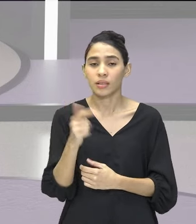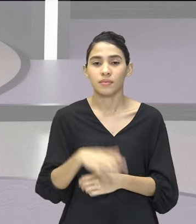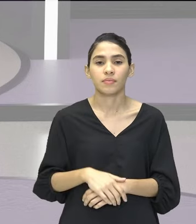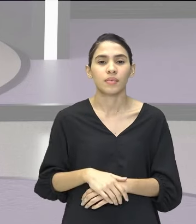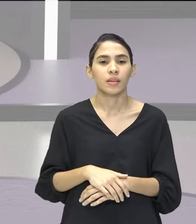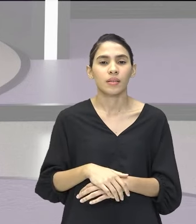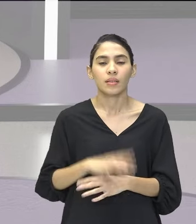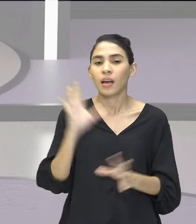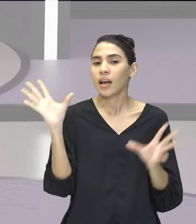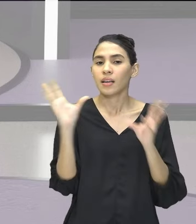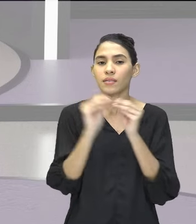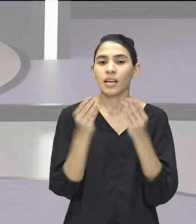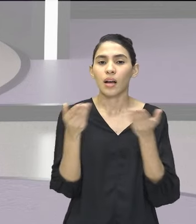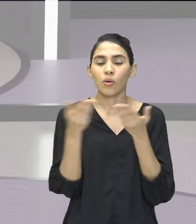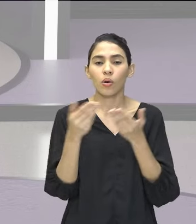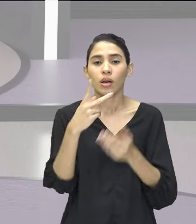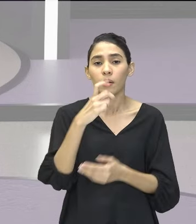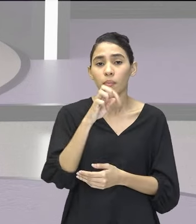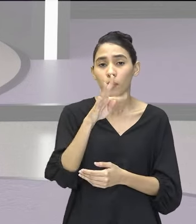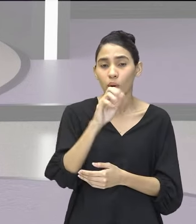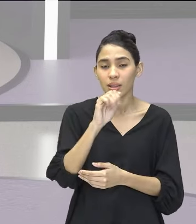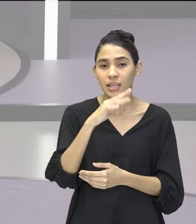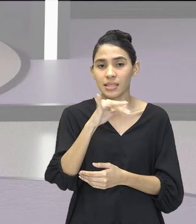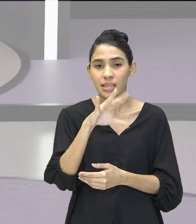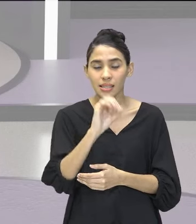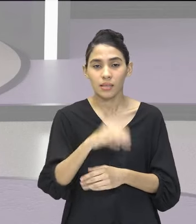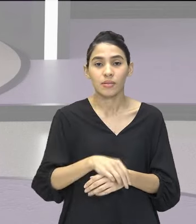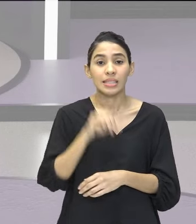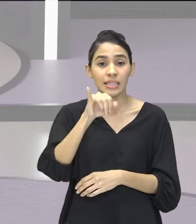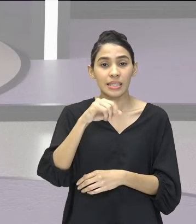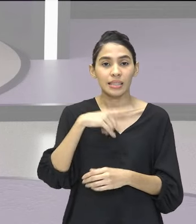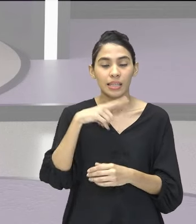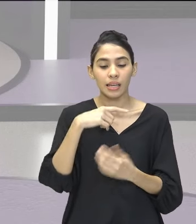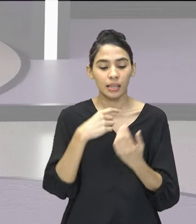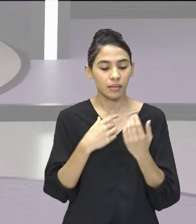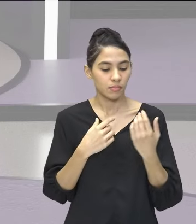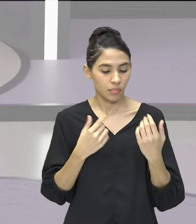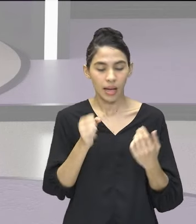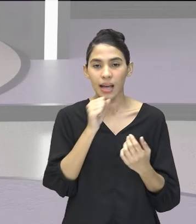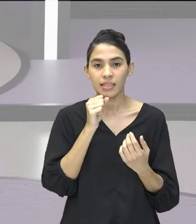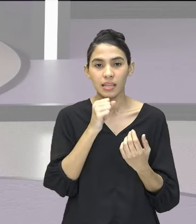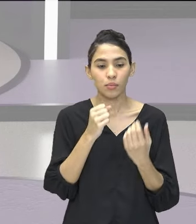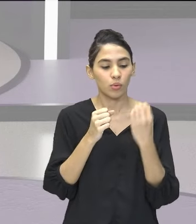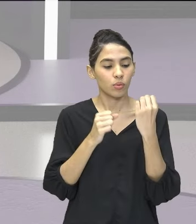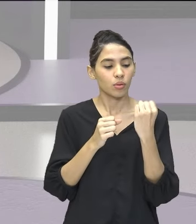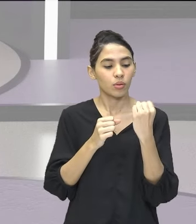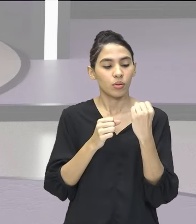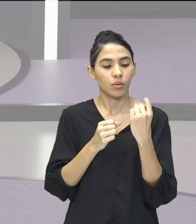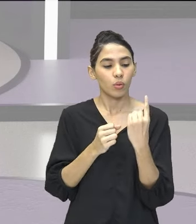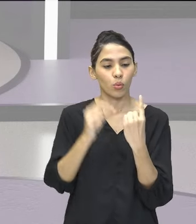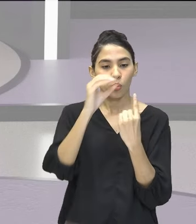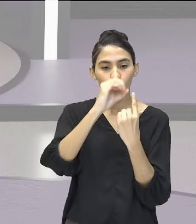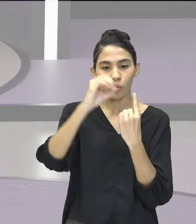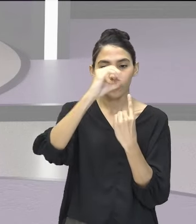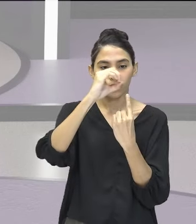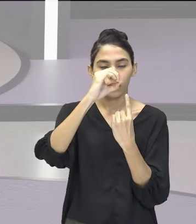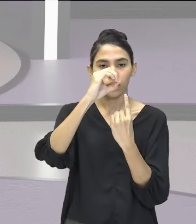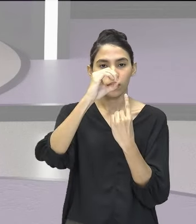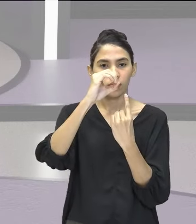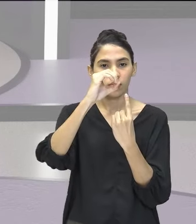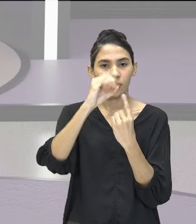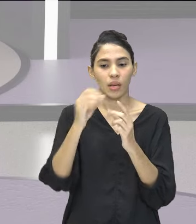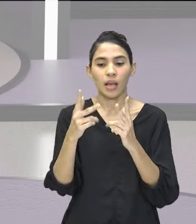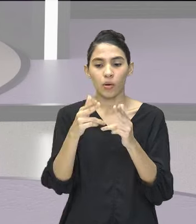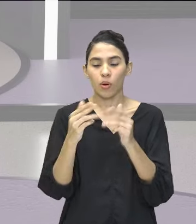revisar a potenciação. Quando eu tenho um número ali elevado a zero, qual é o resultado? É 1. Então, ali